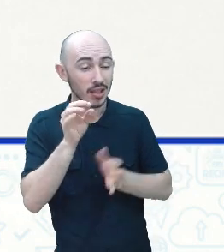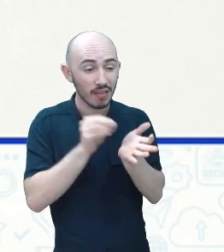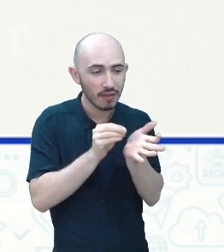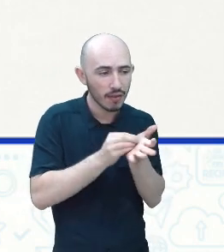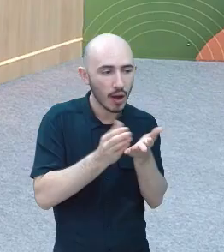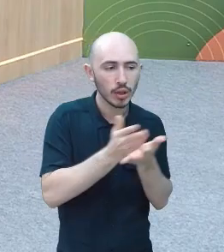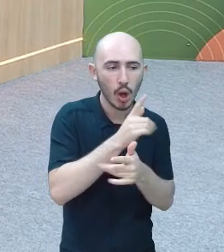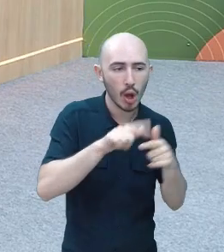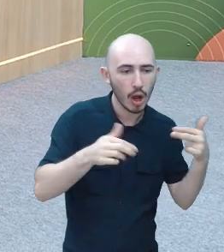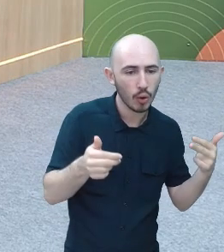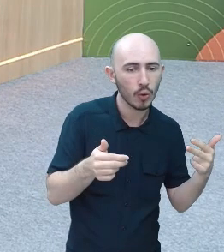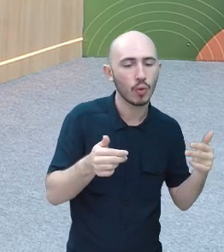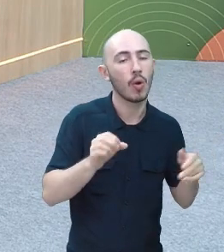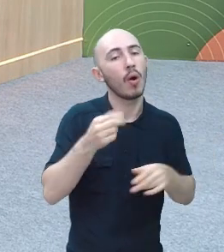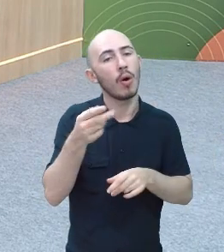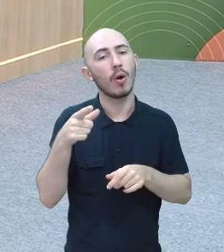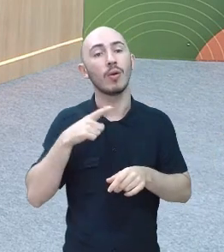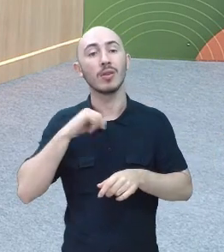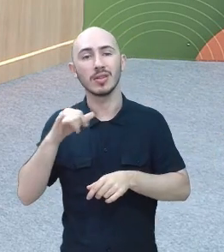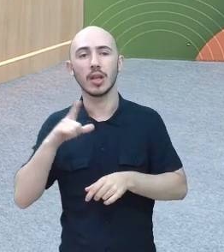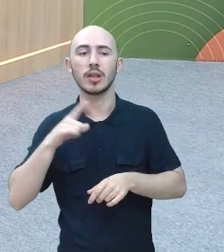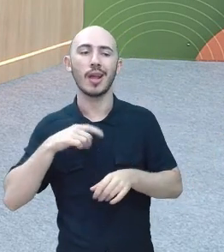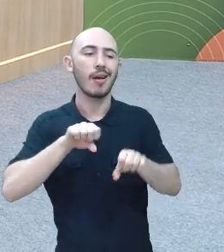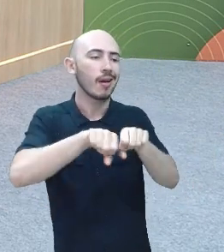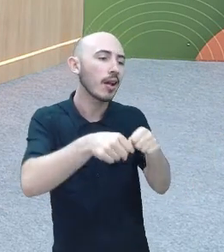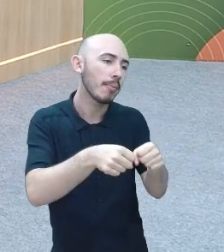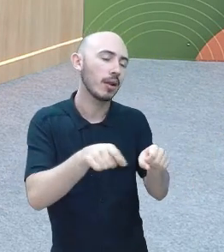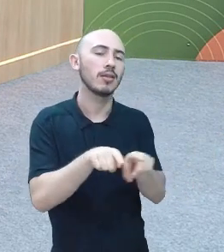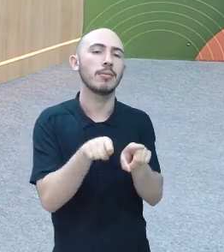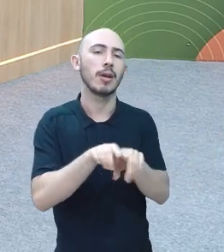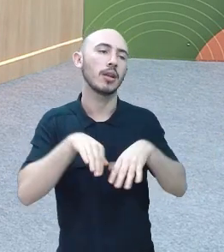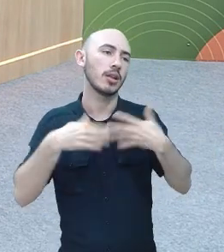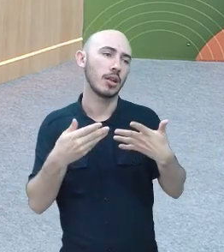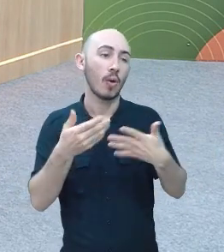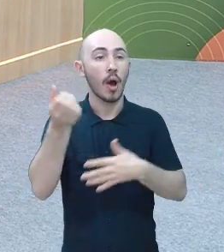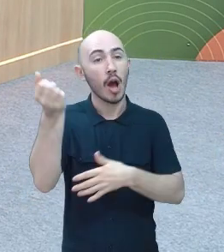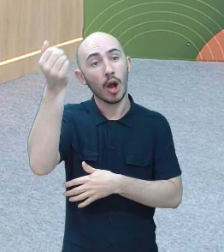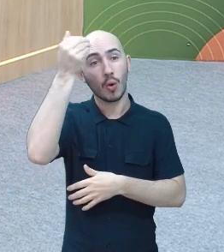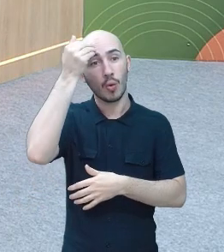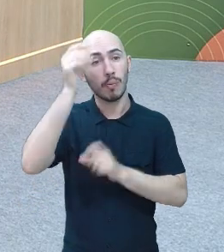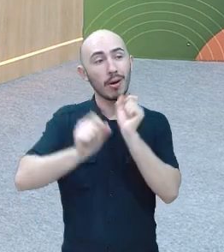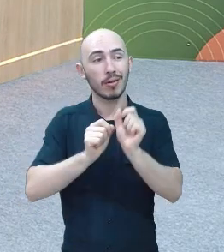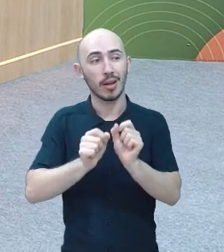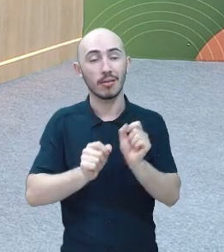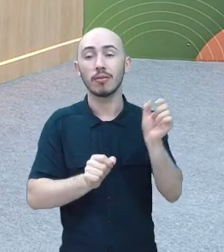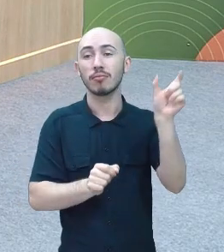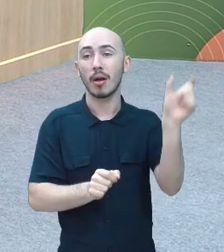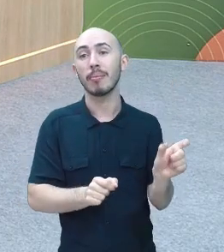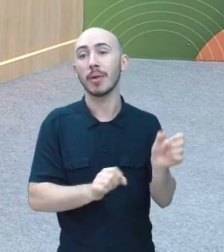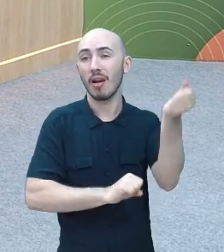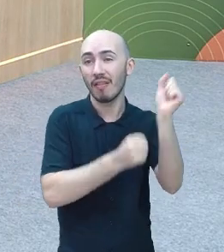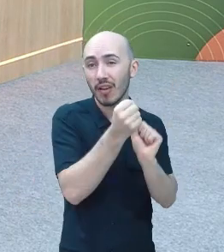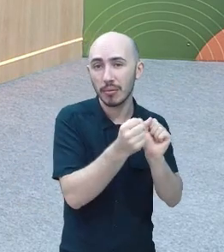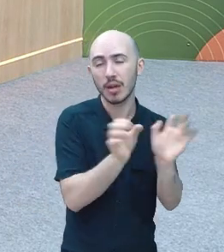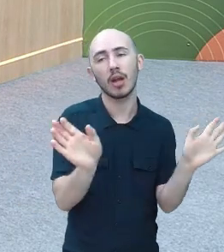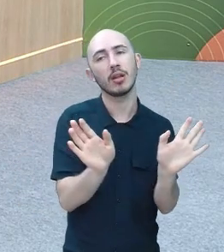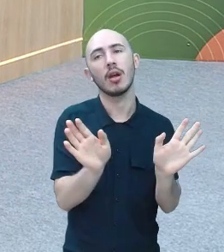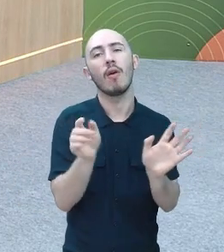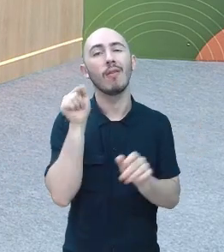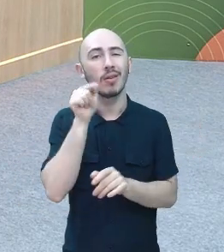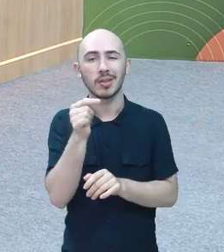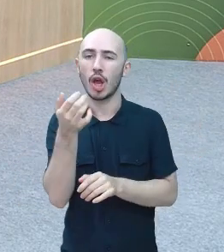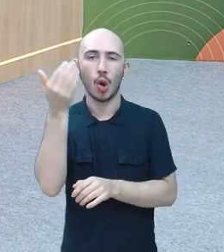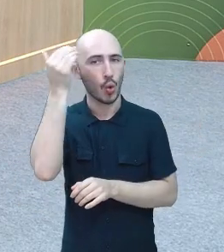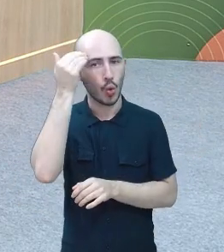peça faltando ou se tiver uma peça quebrada, vão culpar quem? O fabricante. E você não quer receber nenhuma culpa, então, ao criar